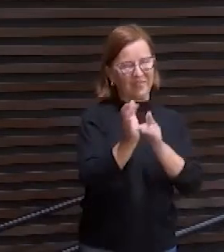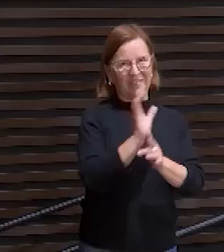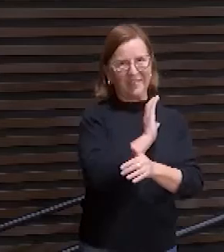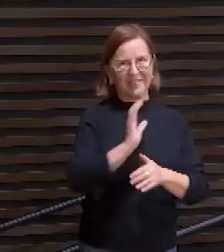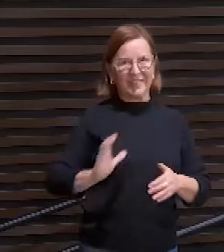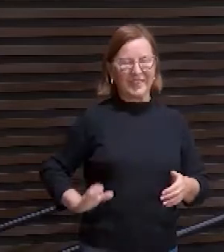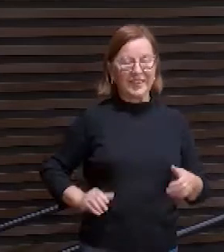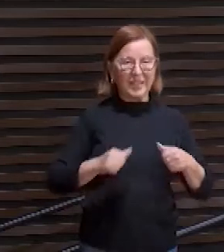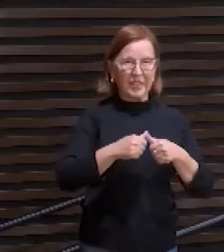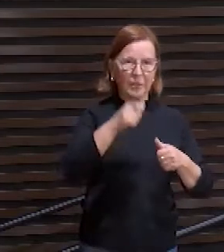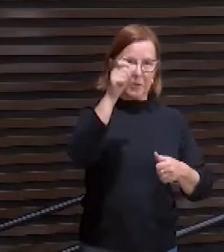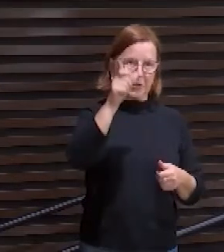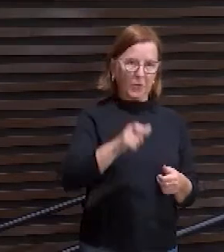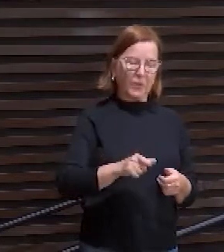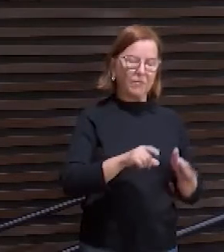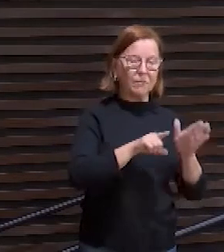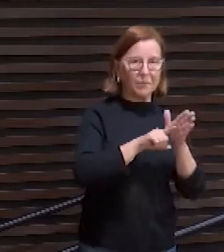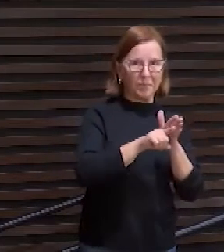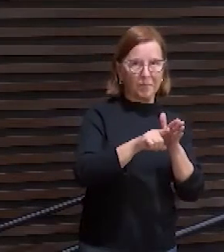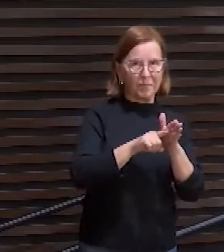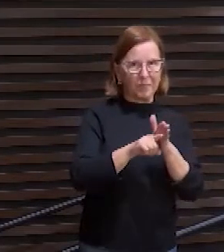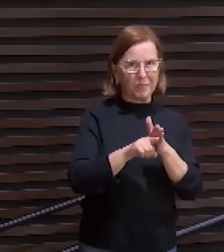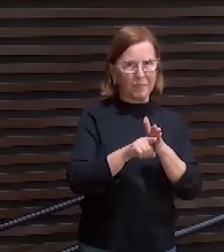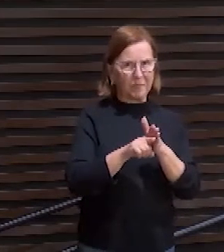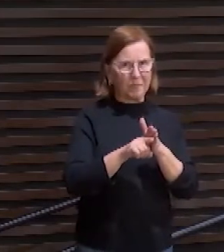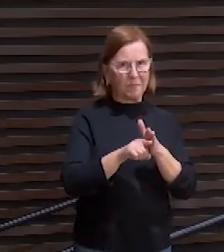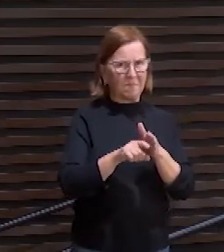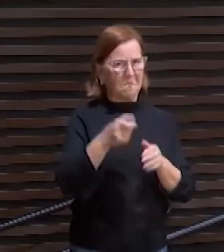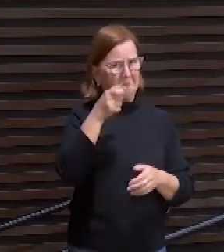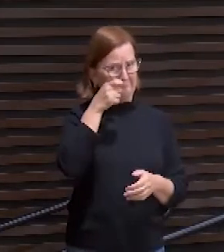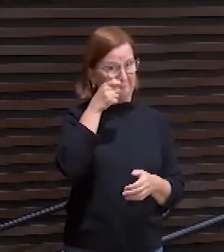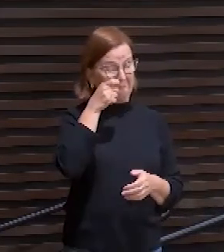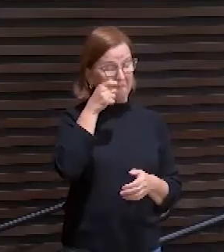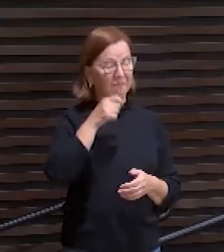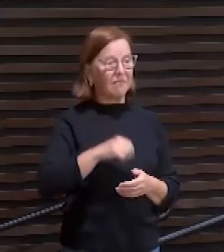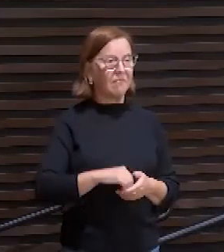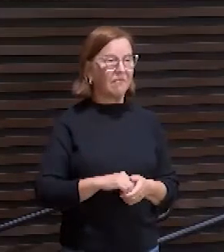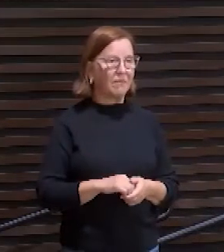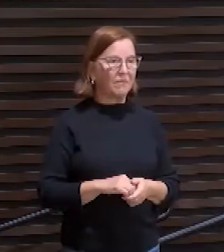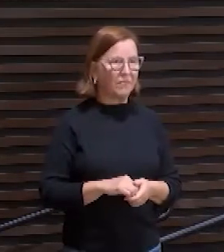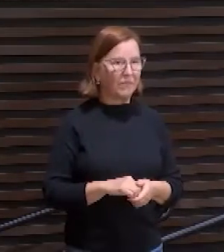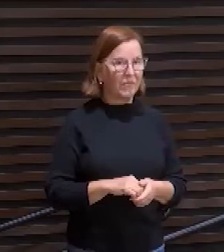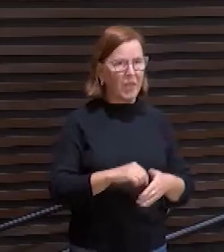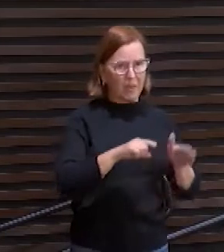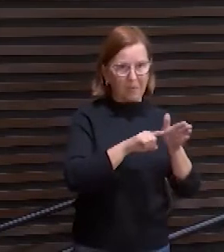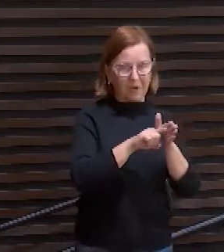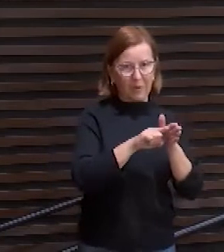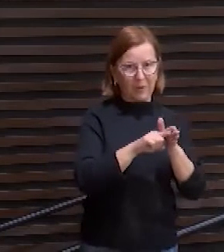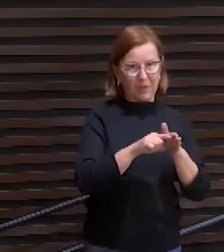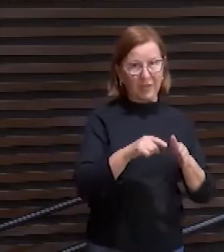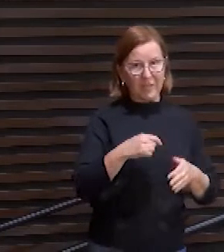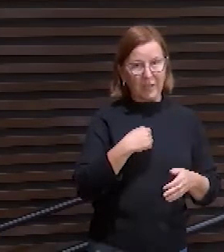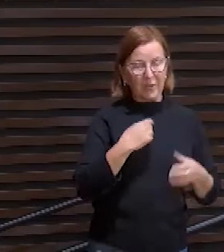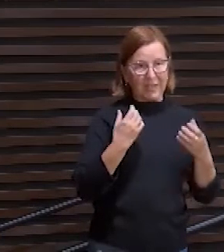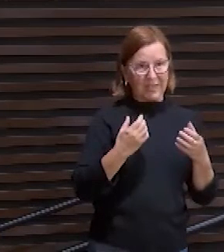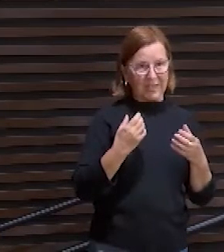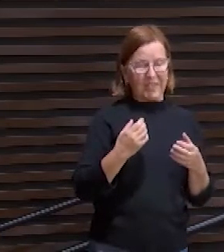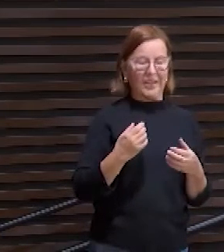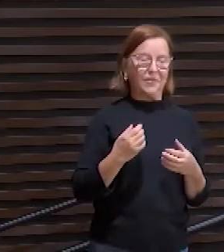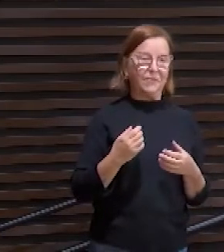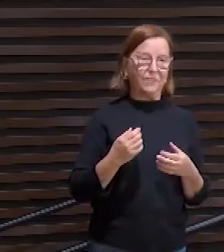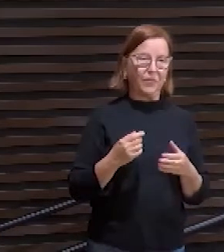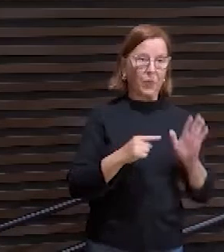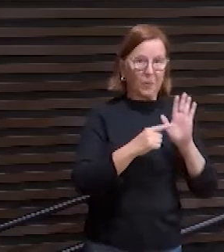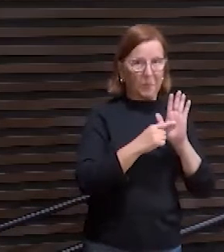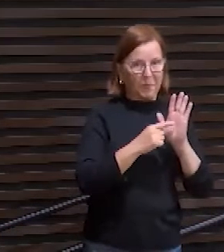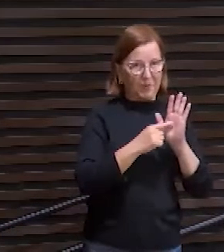E essa pessoa fez uma pergunta muito interessante. E é uma pergunta que eu queria trazer aqui para vocês